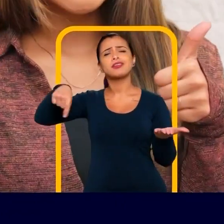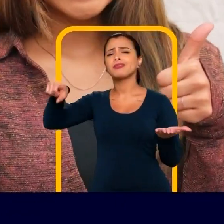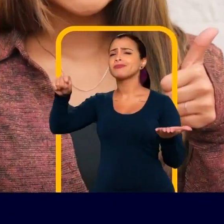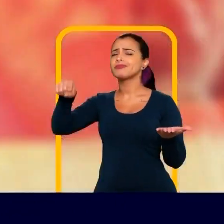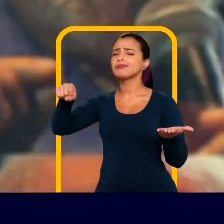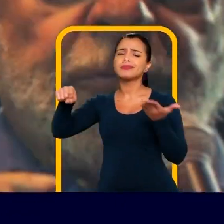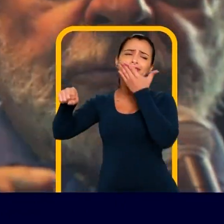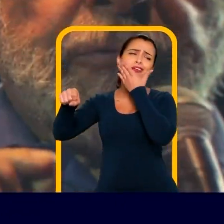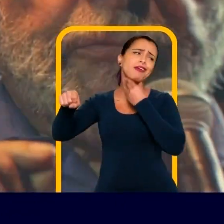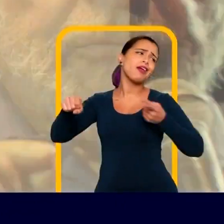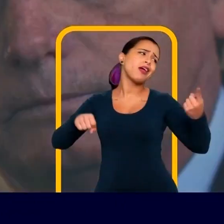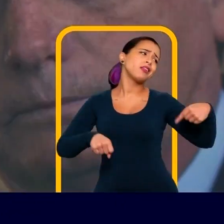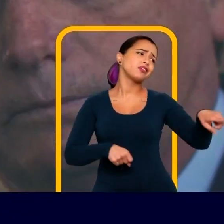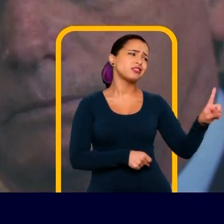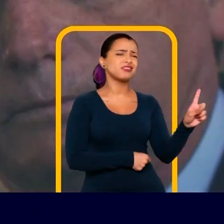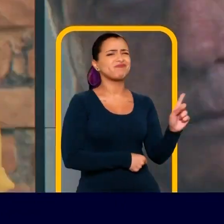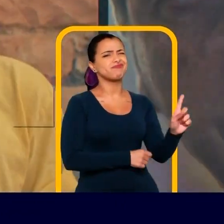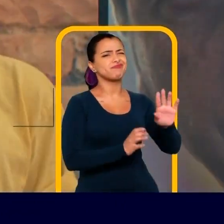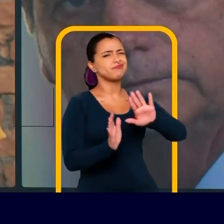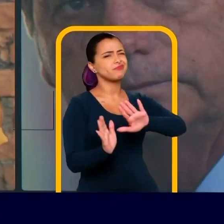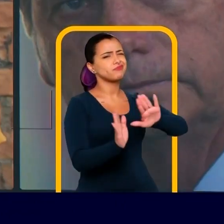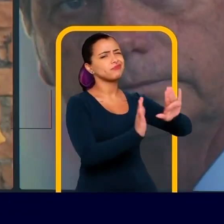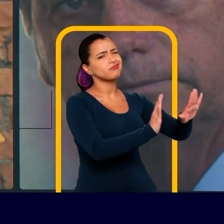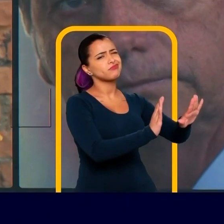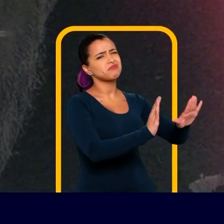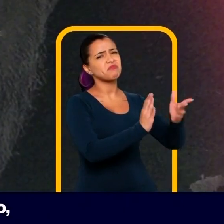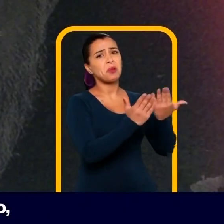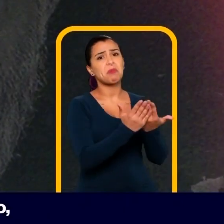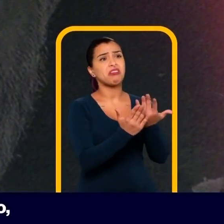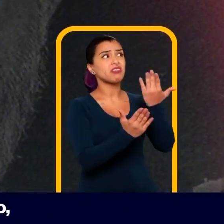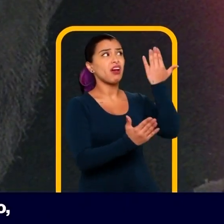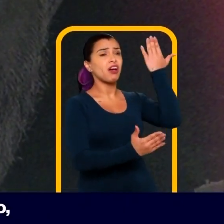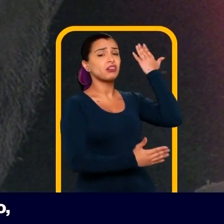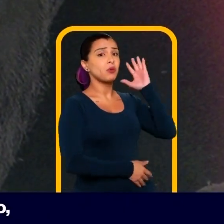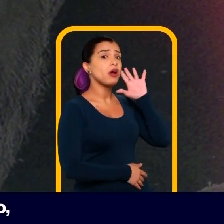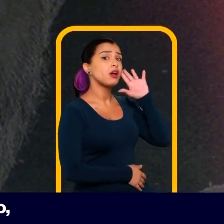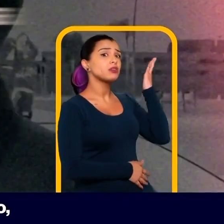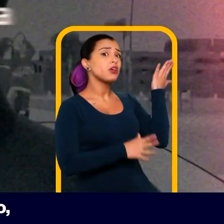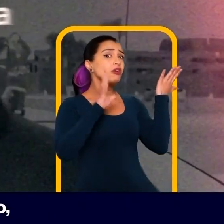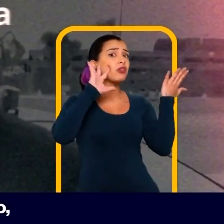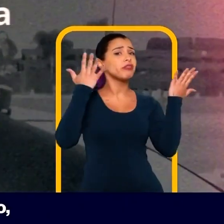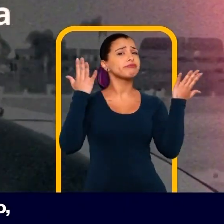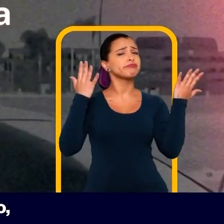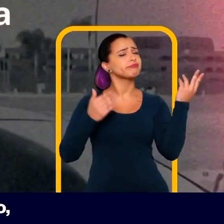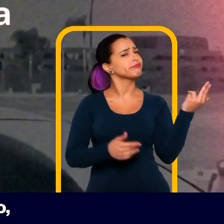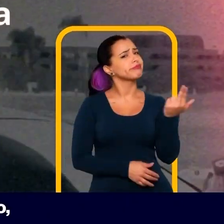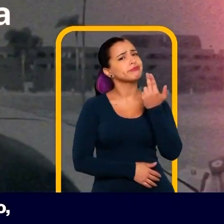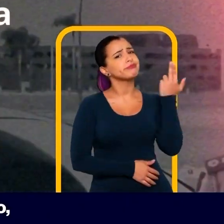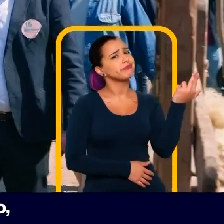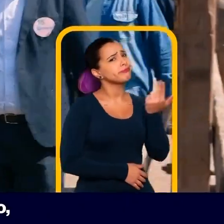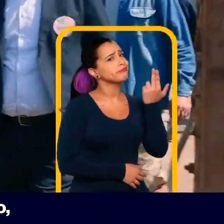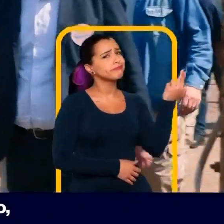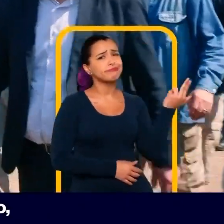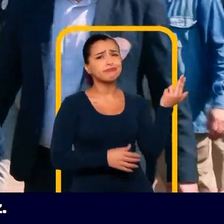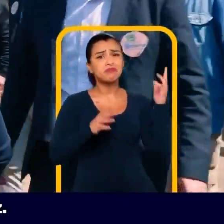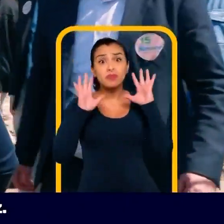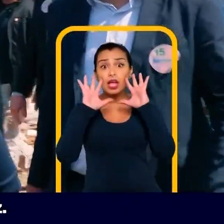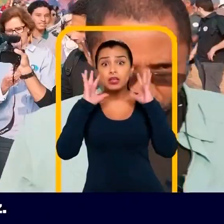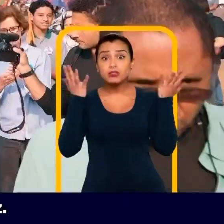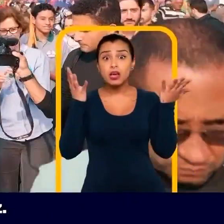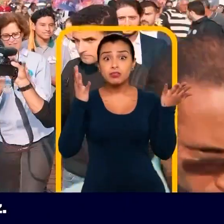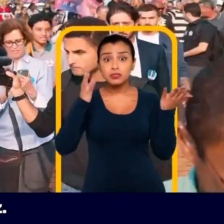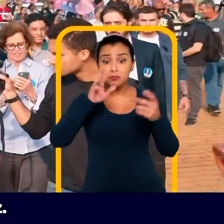Ela sim e eles não. passado não enche a barriga, meu irmão.